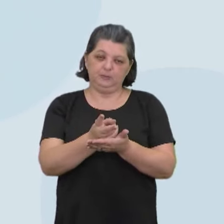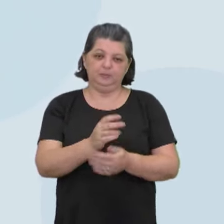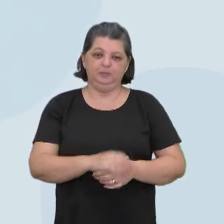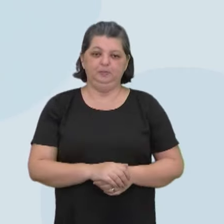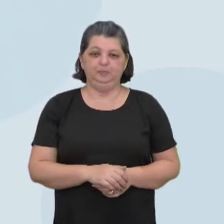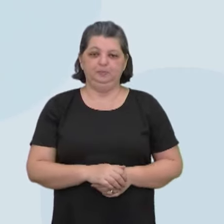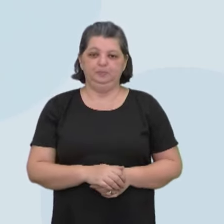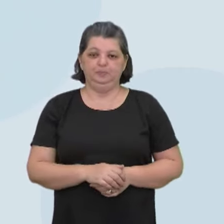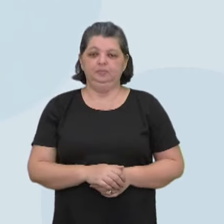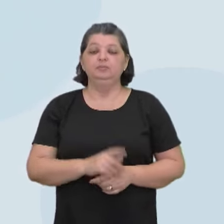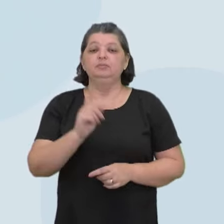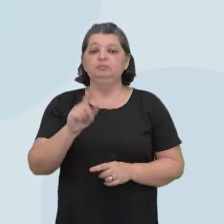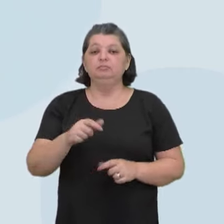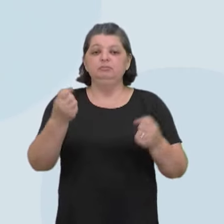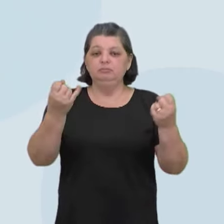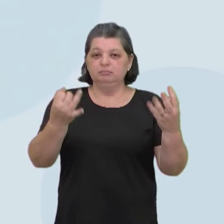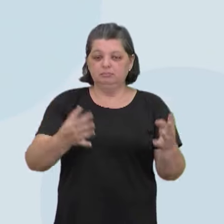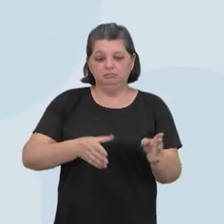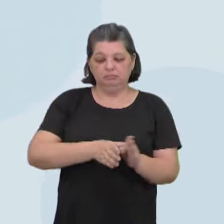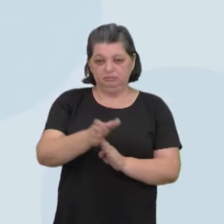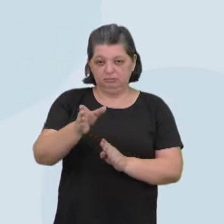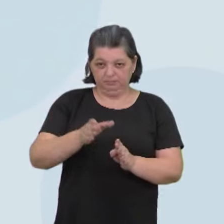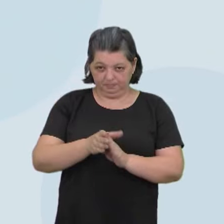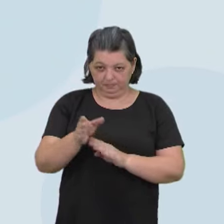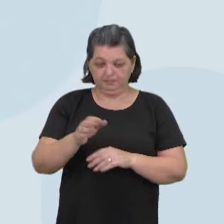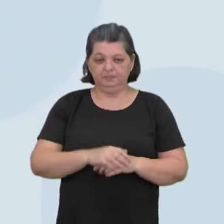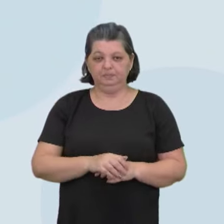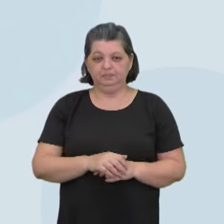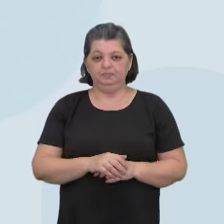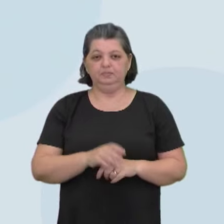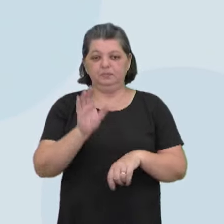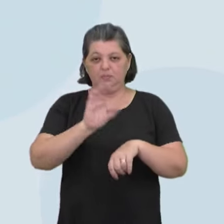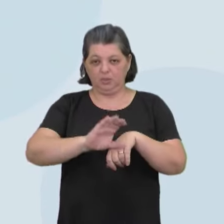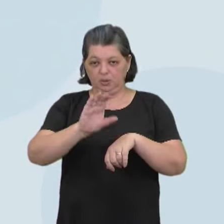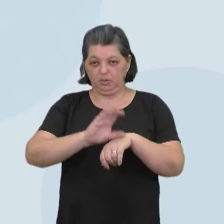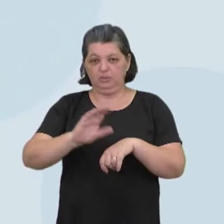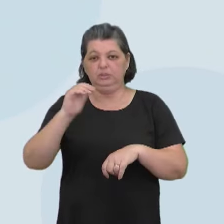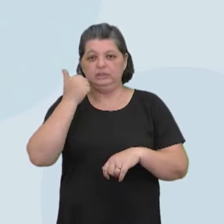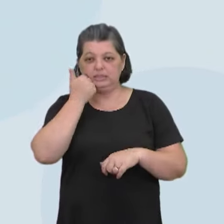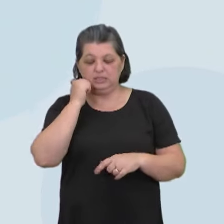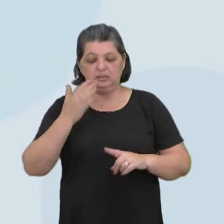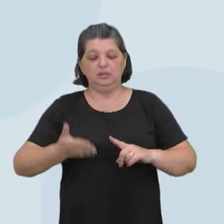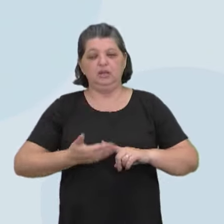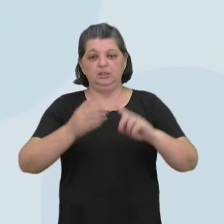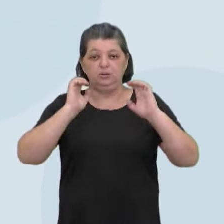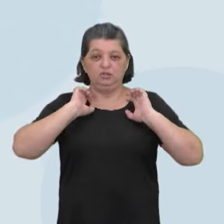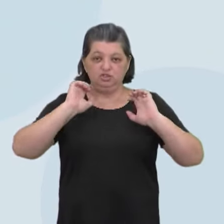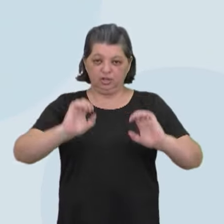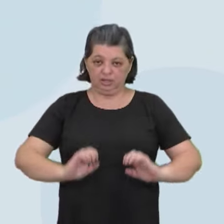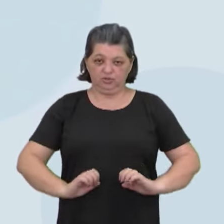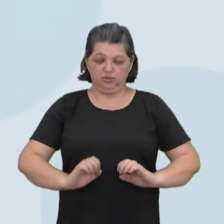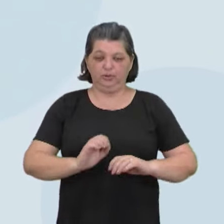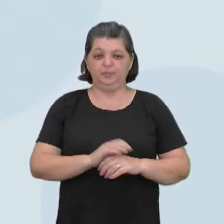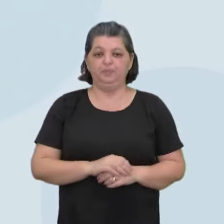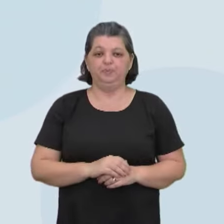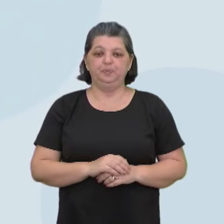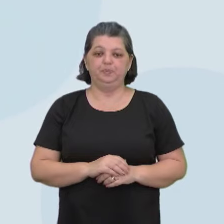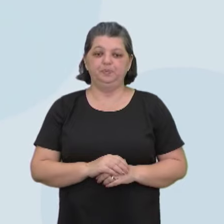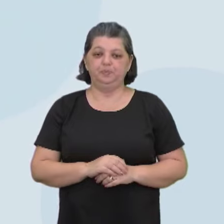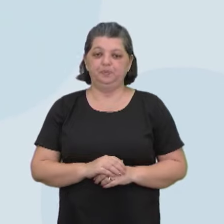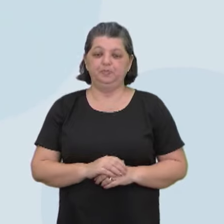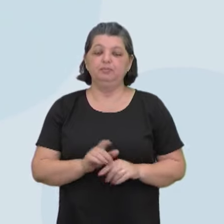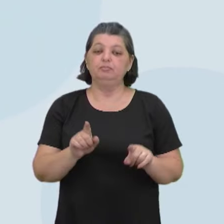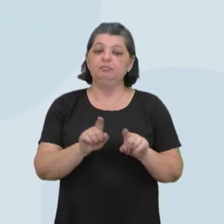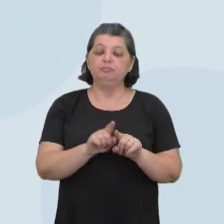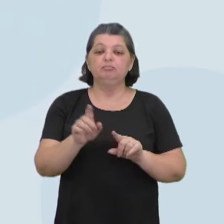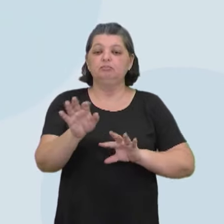que norteia, que orienta, né, o nosso curso de Ciência, Tecnologia e Ética, e ela nos pede